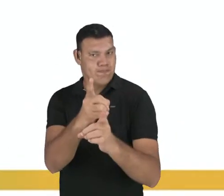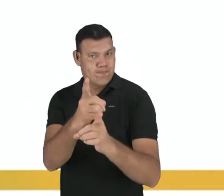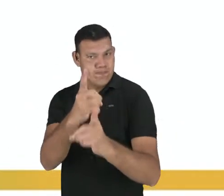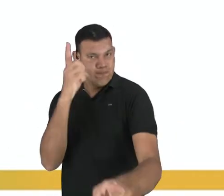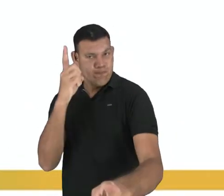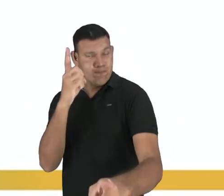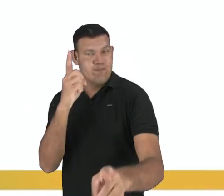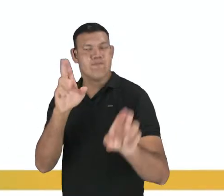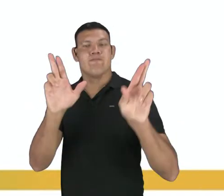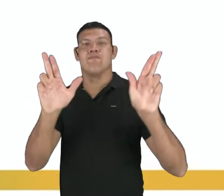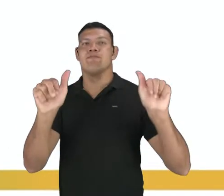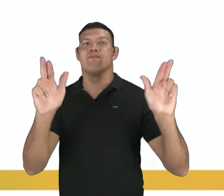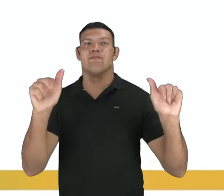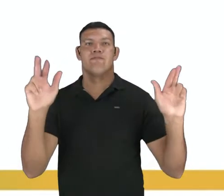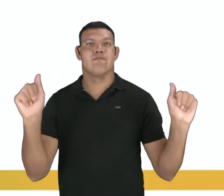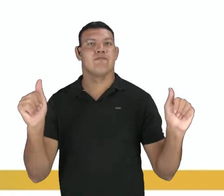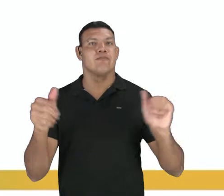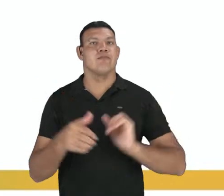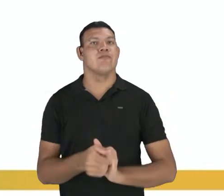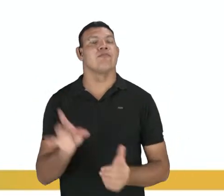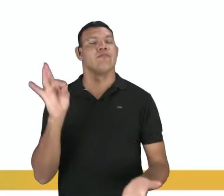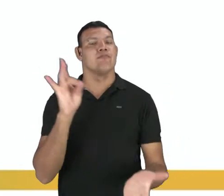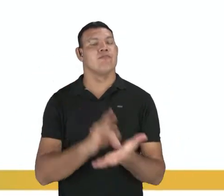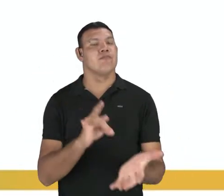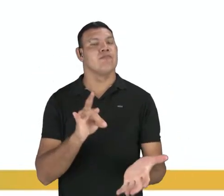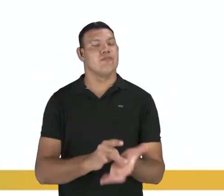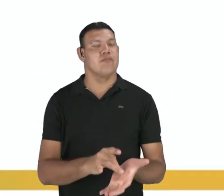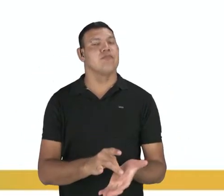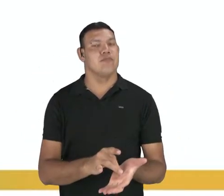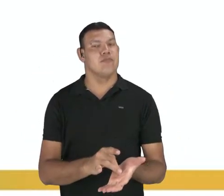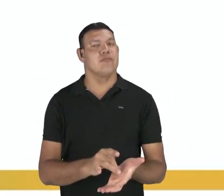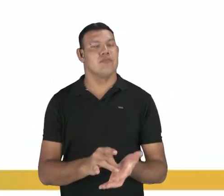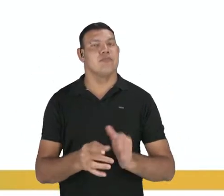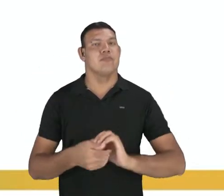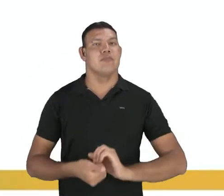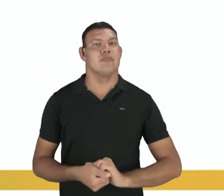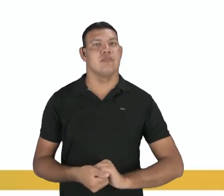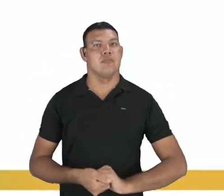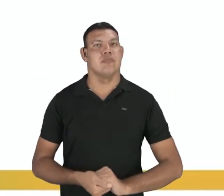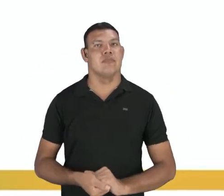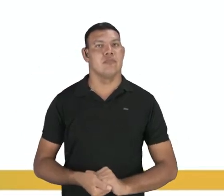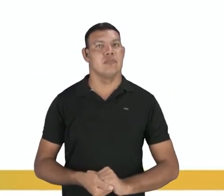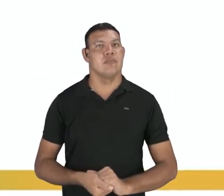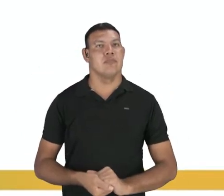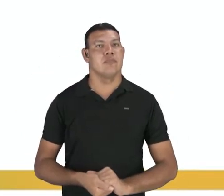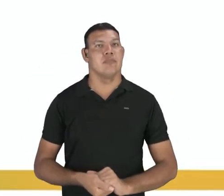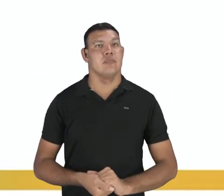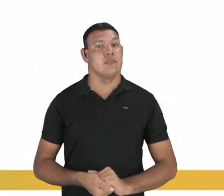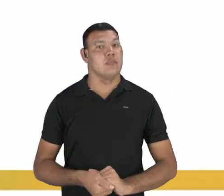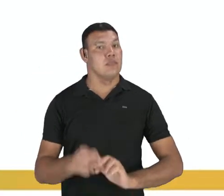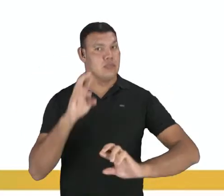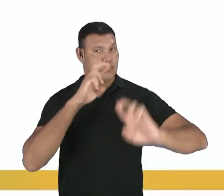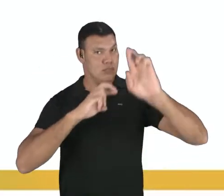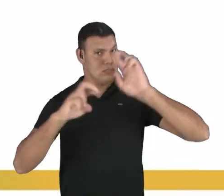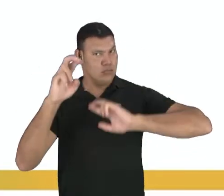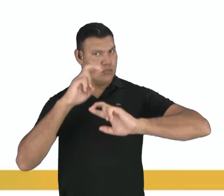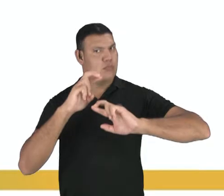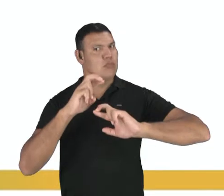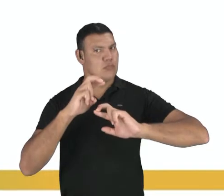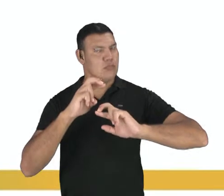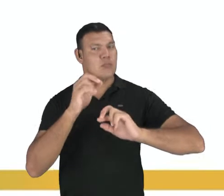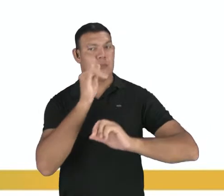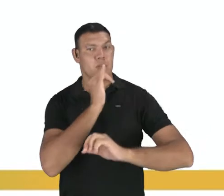that. Nós nunca descobriremos a verdade sobre aquilo. Observem, gente, no exemplo número 2, que a frase está